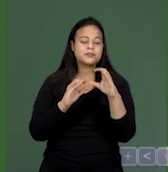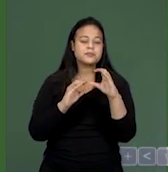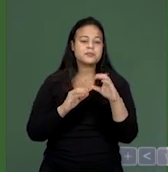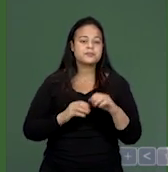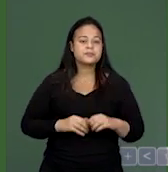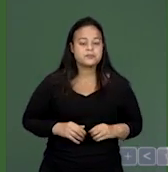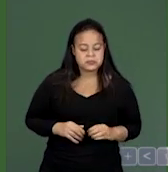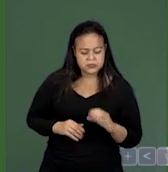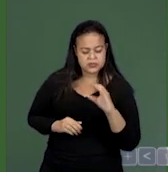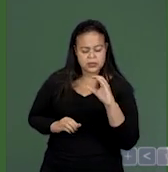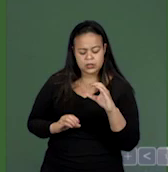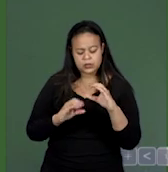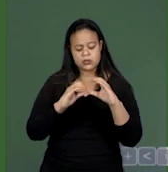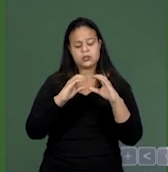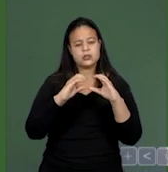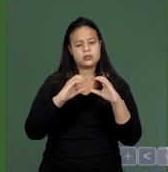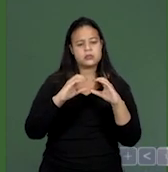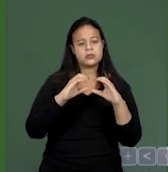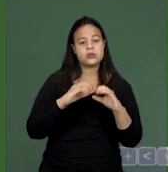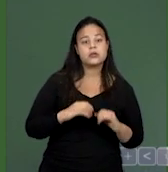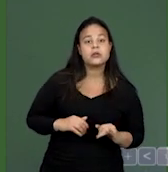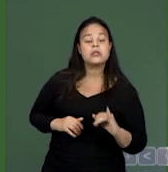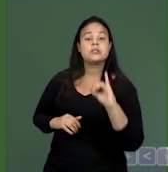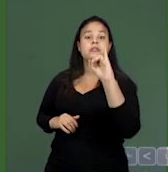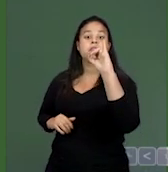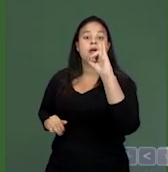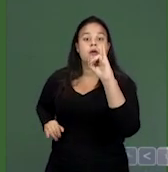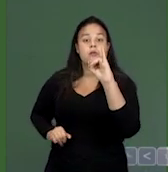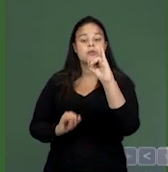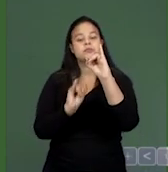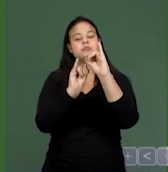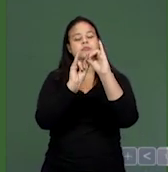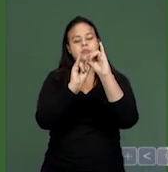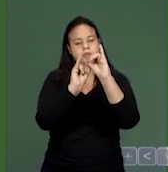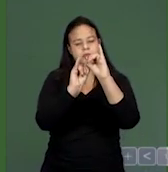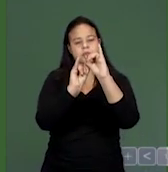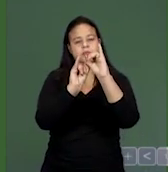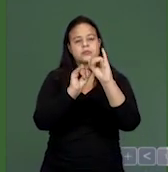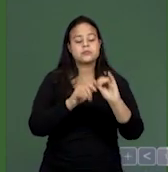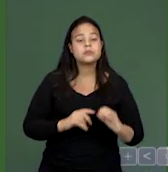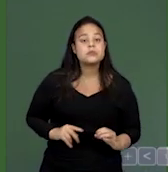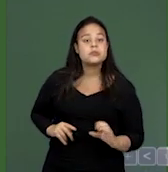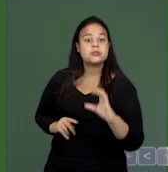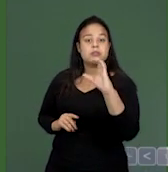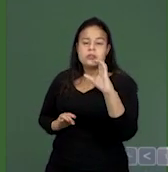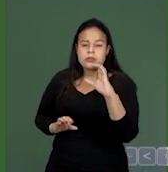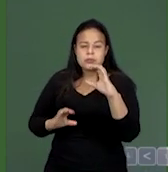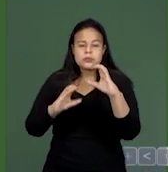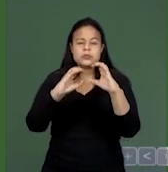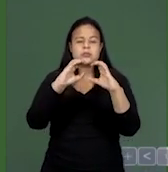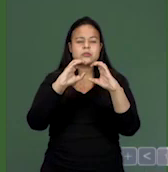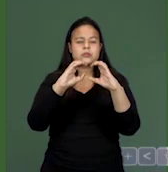Czinho, Czinho. Izão, Izinho. E Czinho, Czinho.